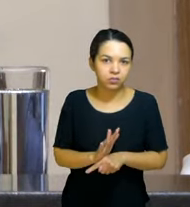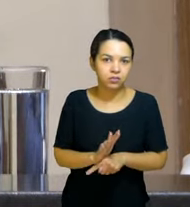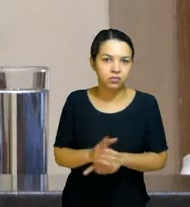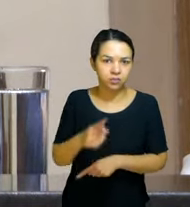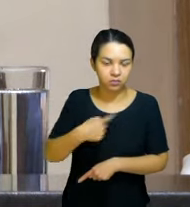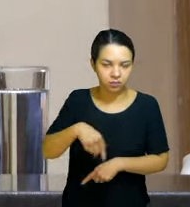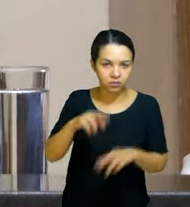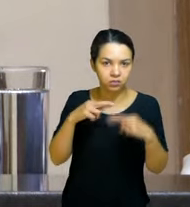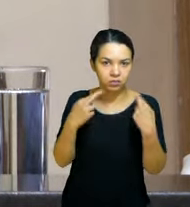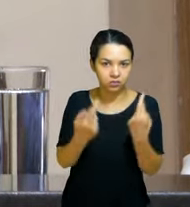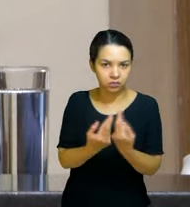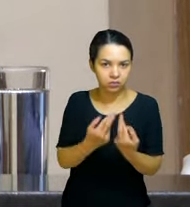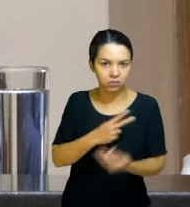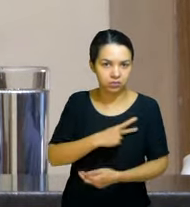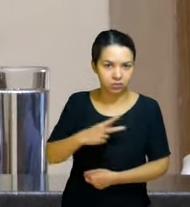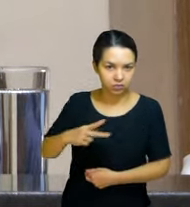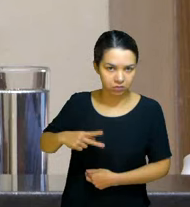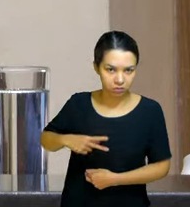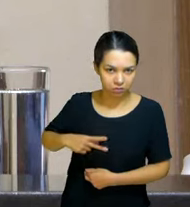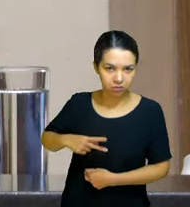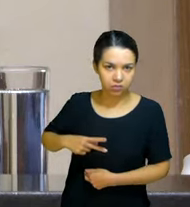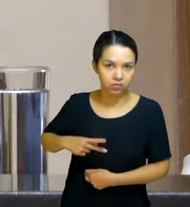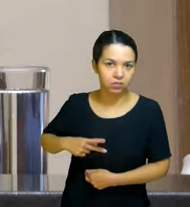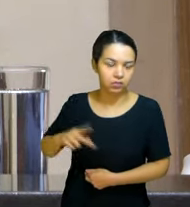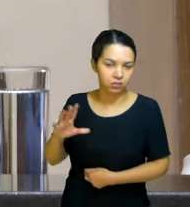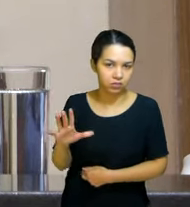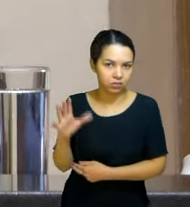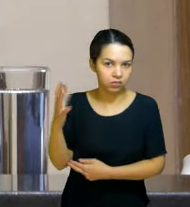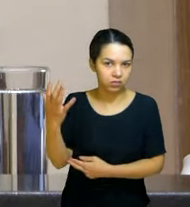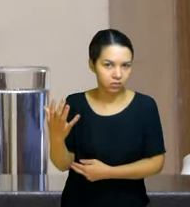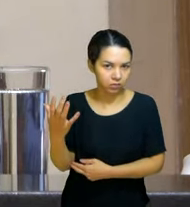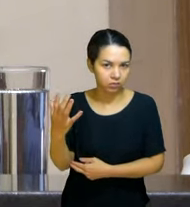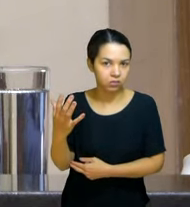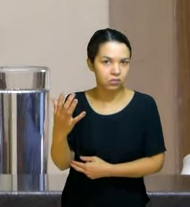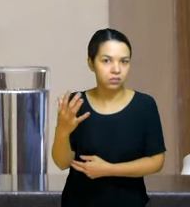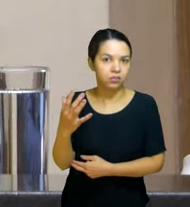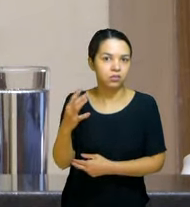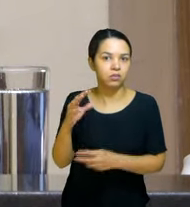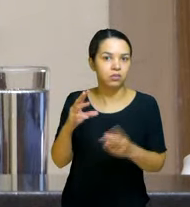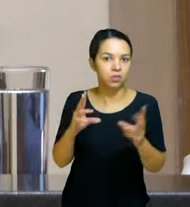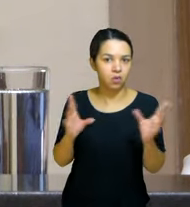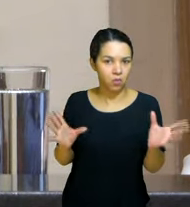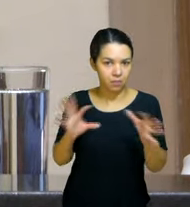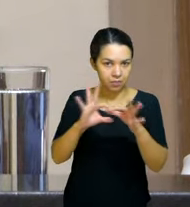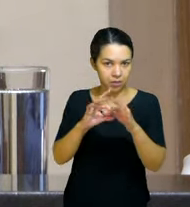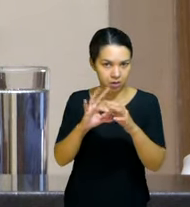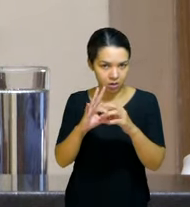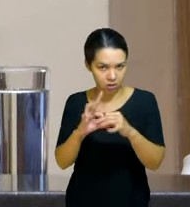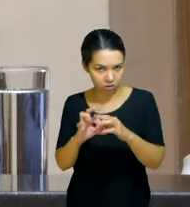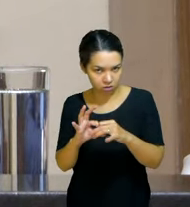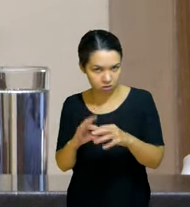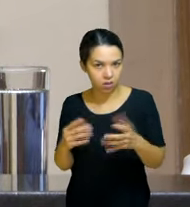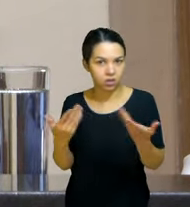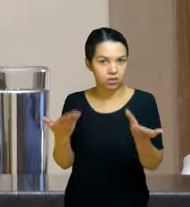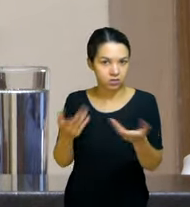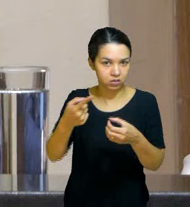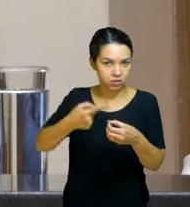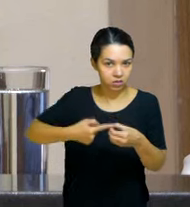audiência pública. Ocorreu o Parajask na cidade de